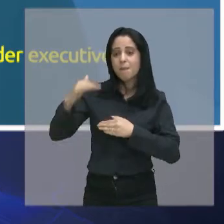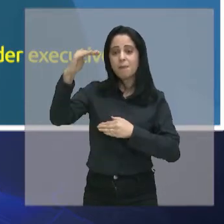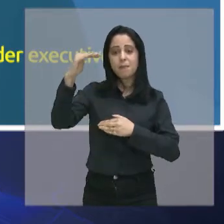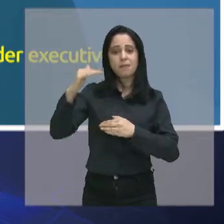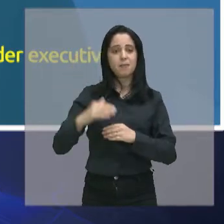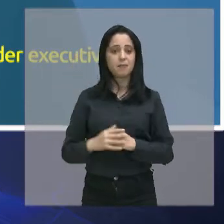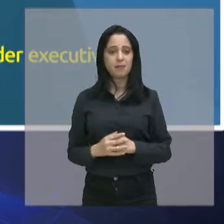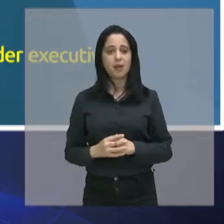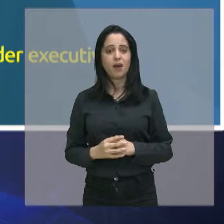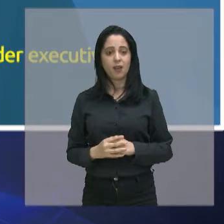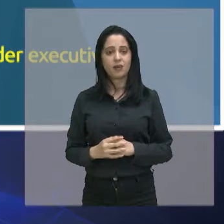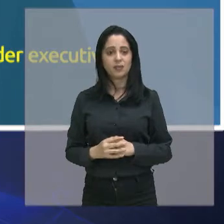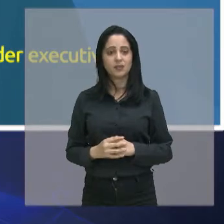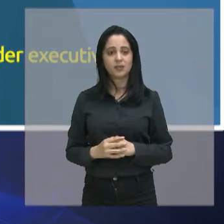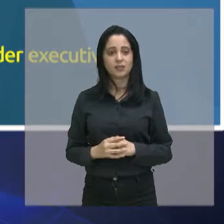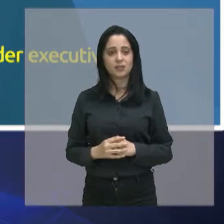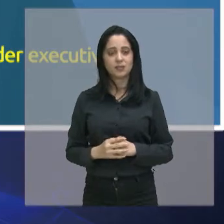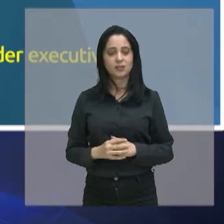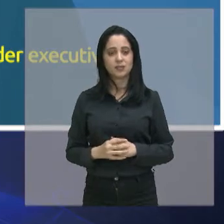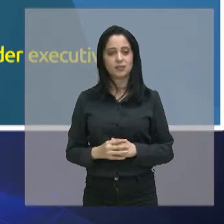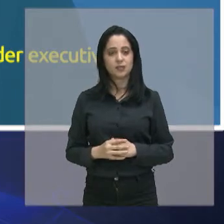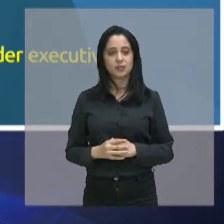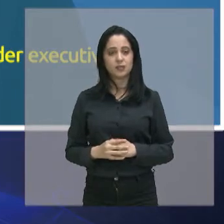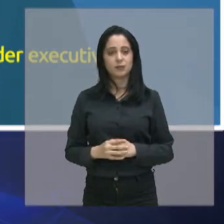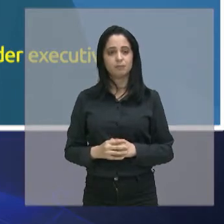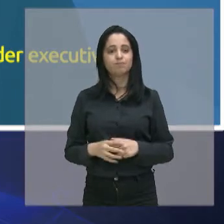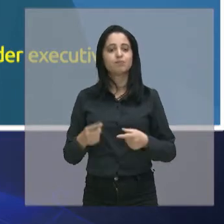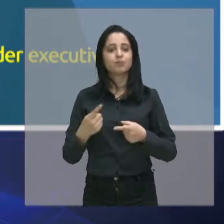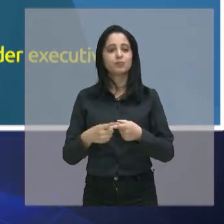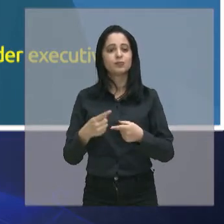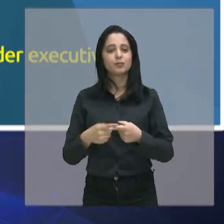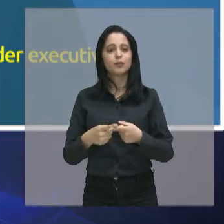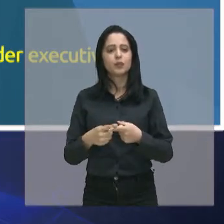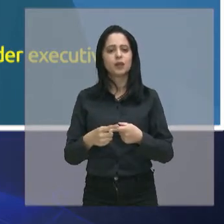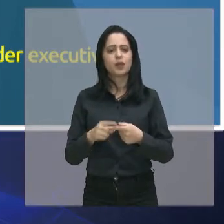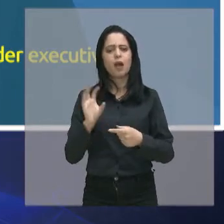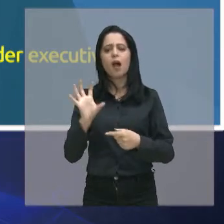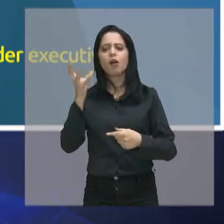que paga imposto sobre lucro presumido, porque também vai